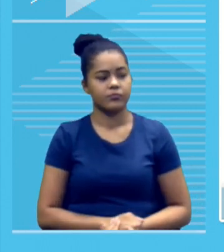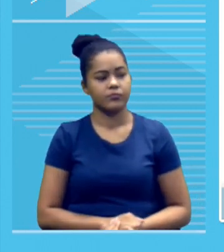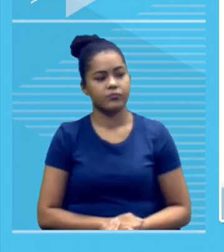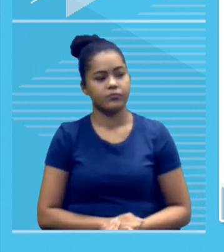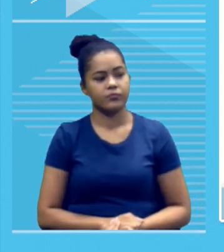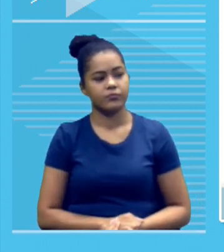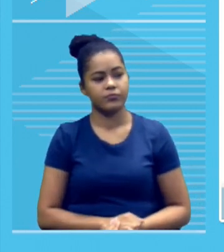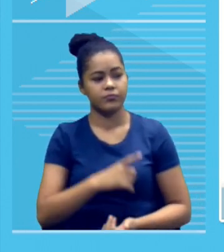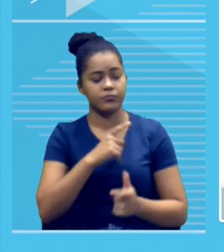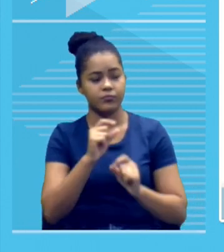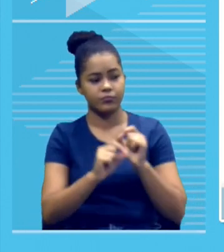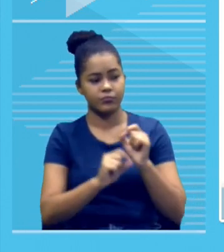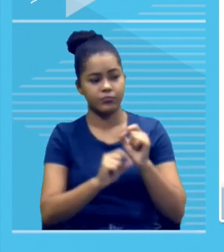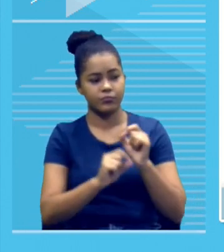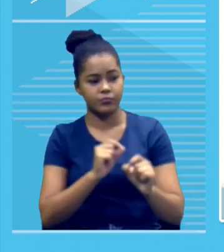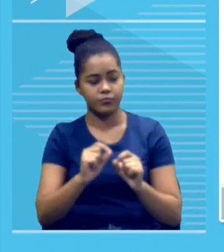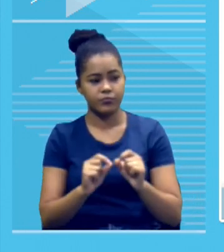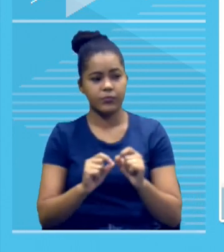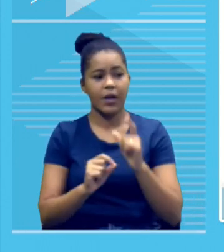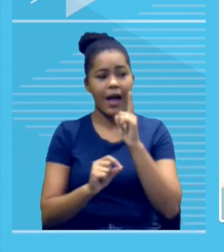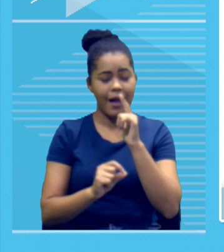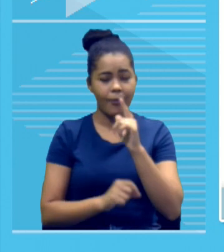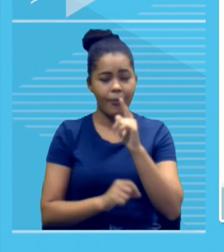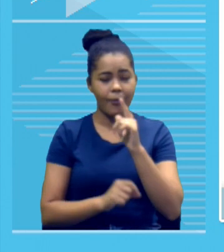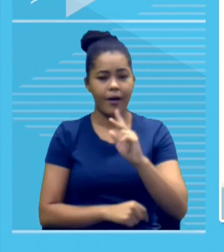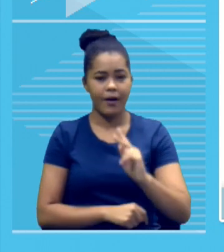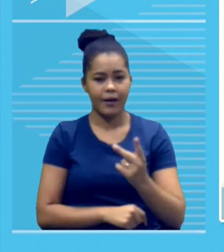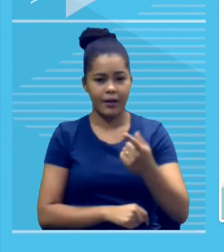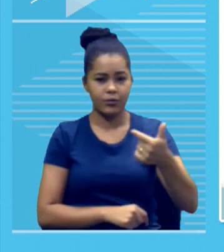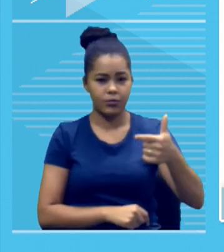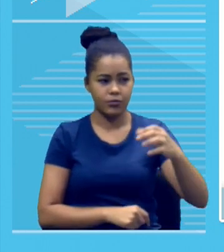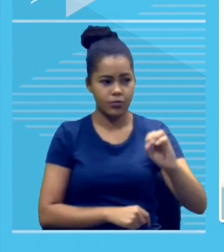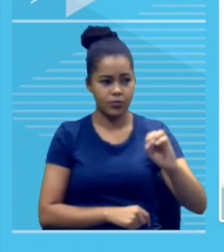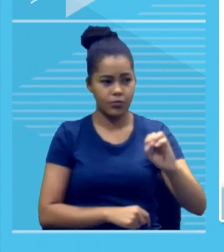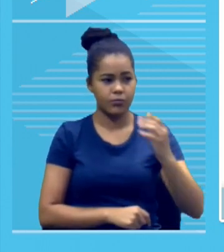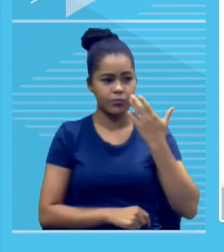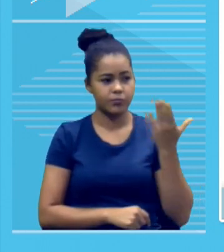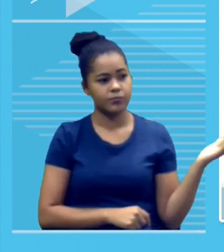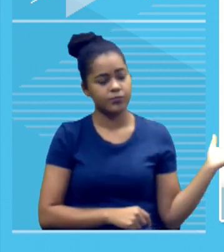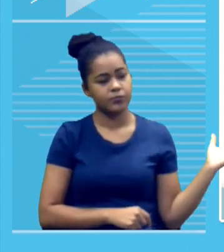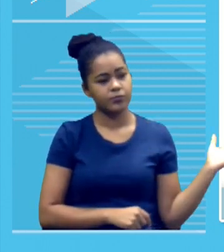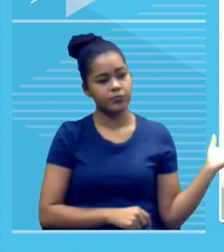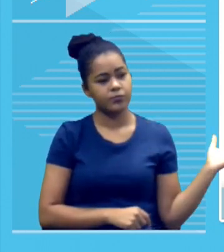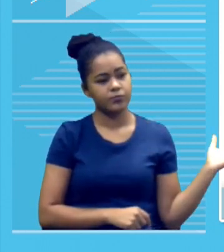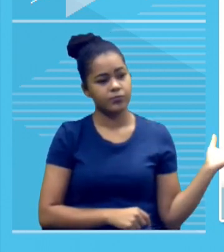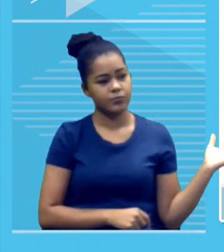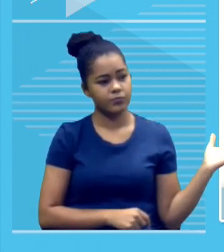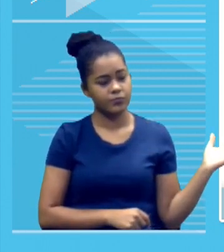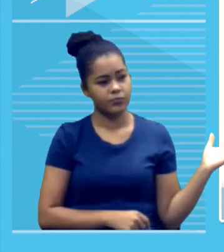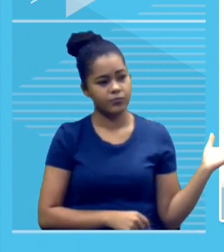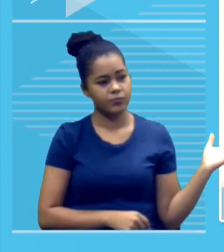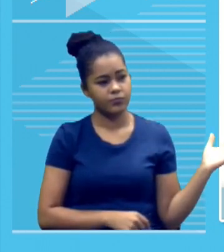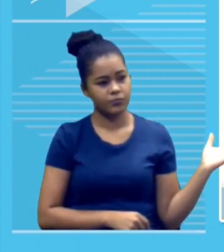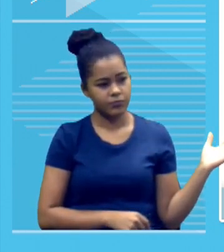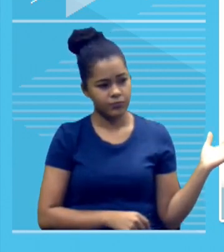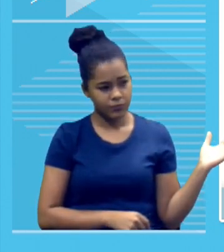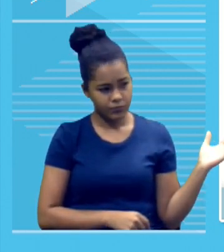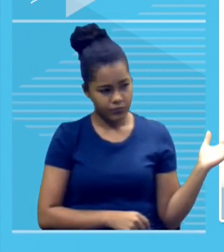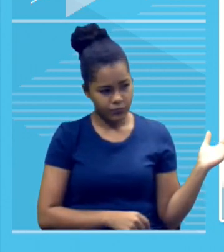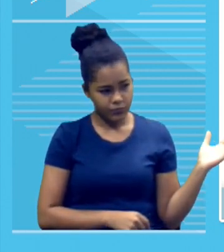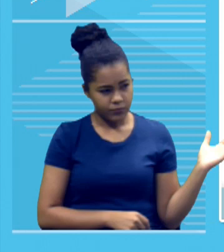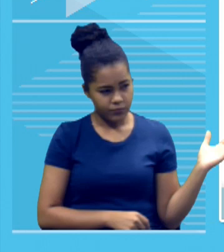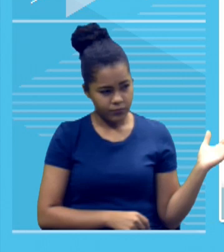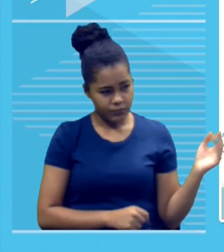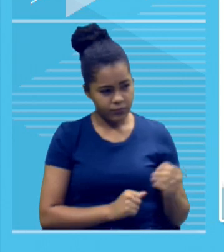Aqui, ocorreu apenas a saída da molécula da água, do etanol. Vamos mostrar novamente, Olha aí, Ocorre a saída